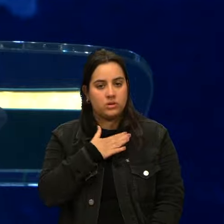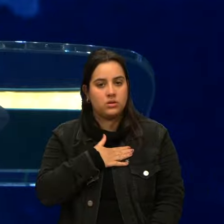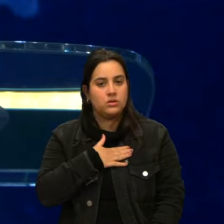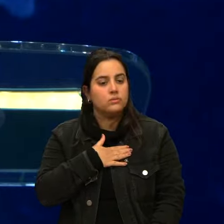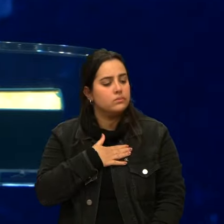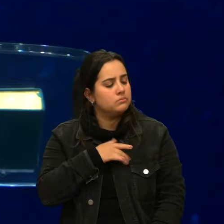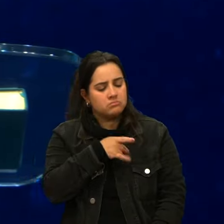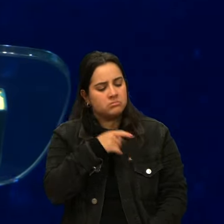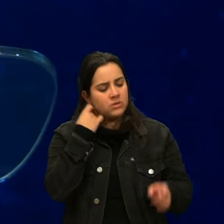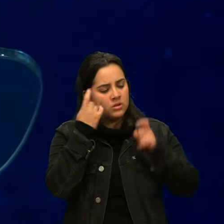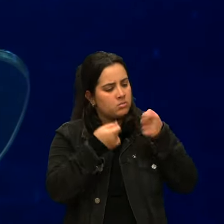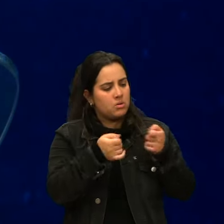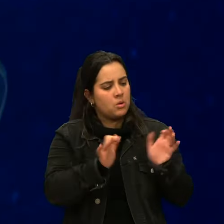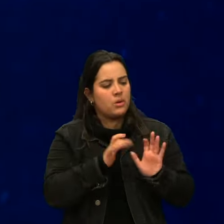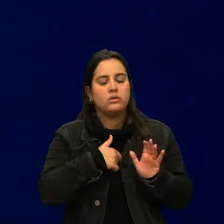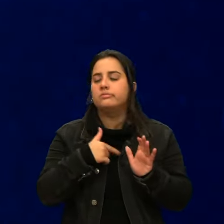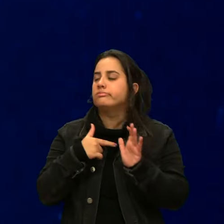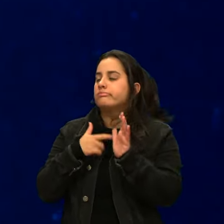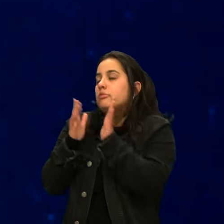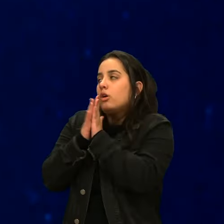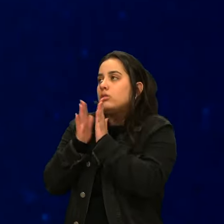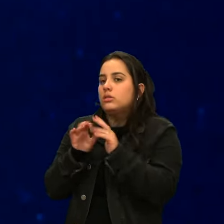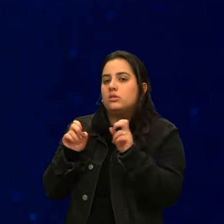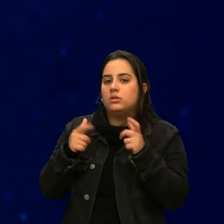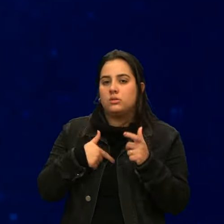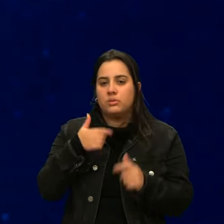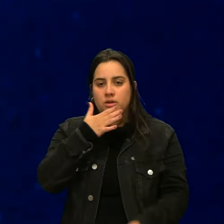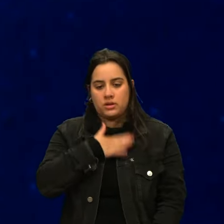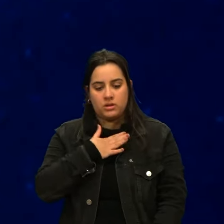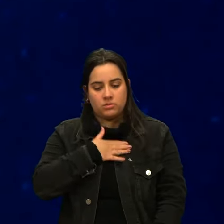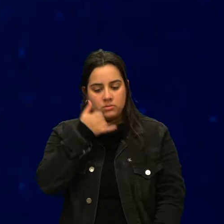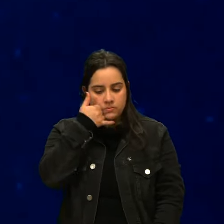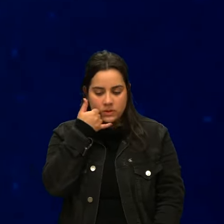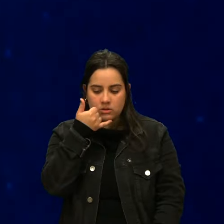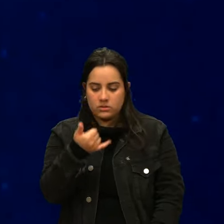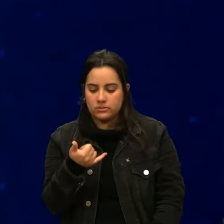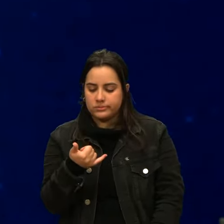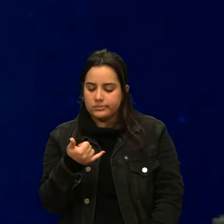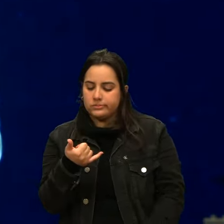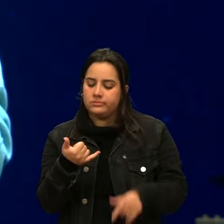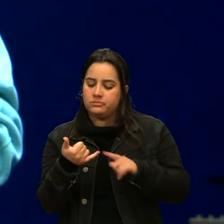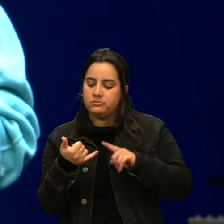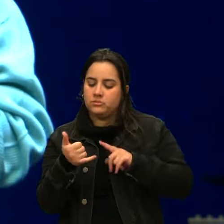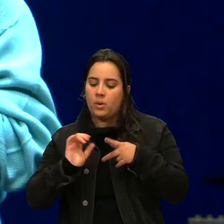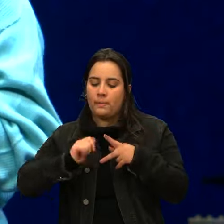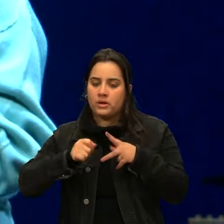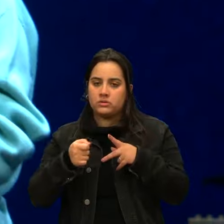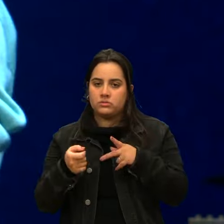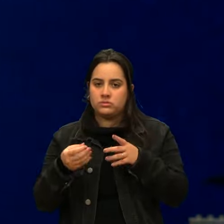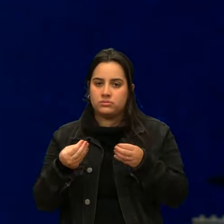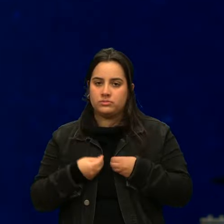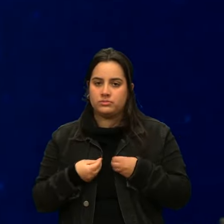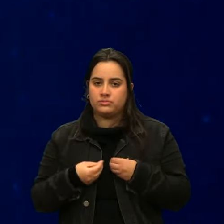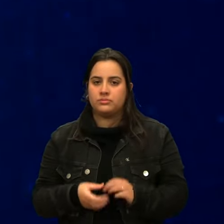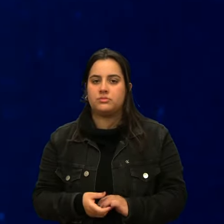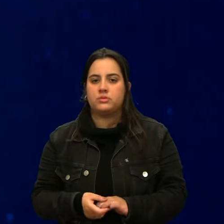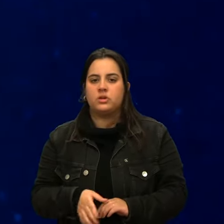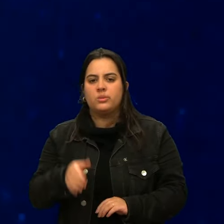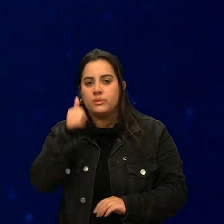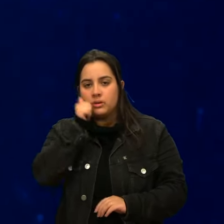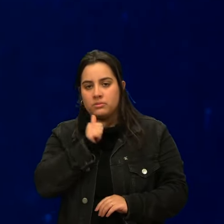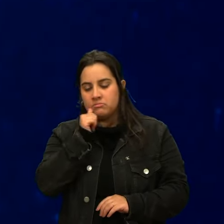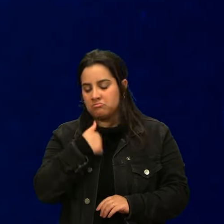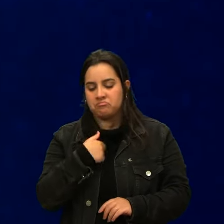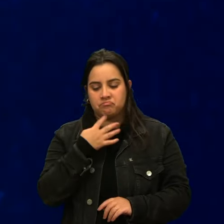E eu orei. Beleza, quando eu peguei meu celular a próxima vez, eu vi que eu tinha recebido um Pix, aí sim, de uma menina que eu